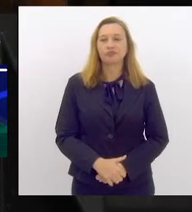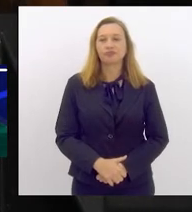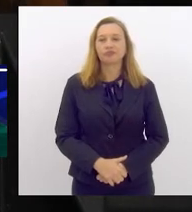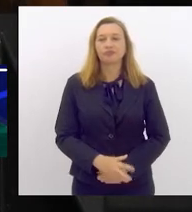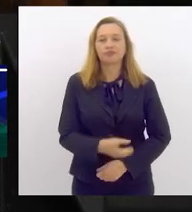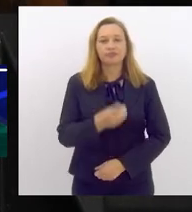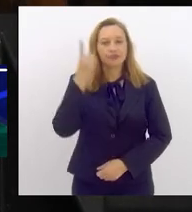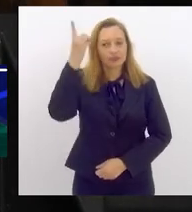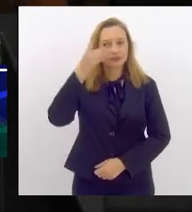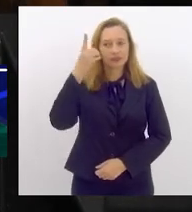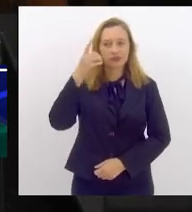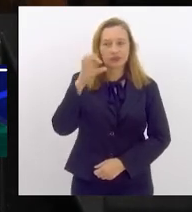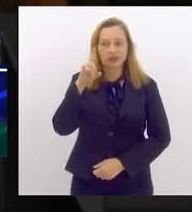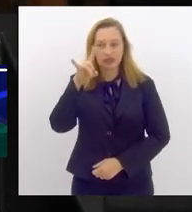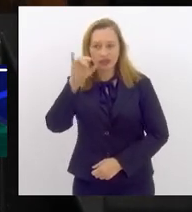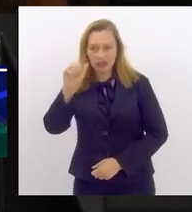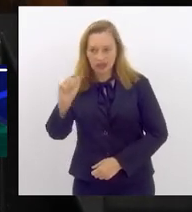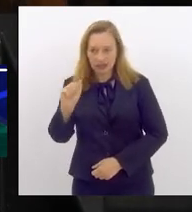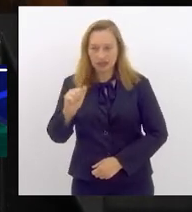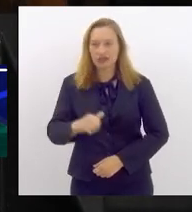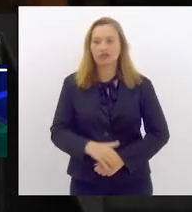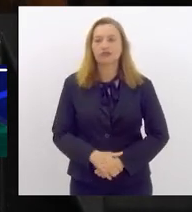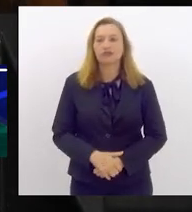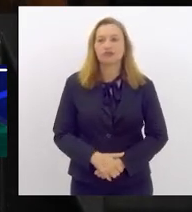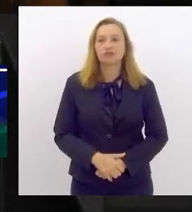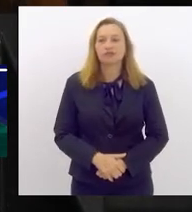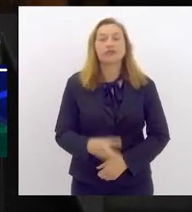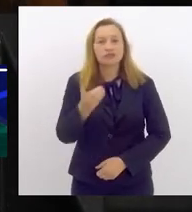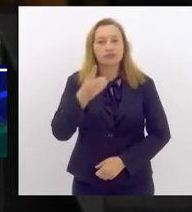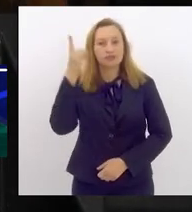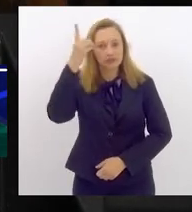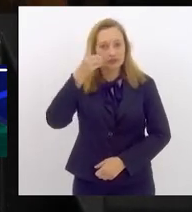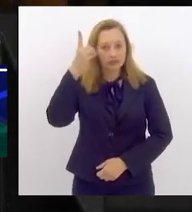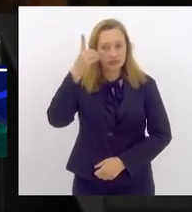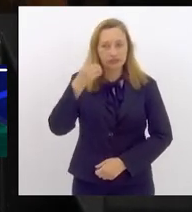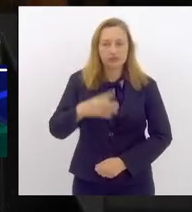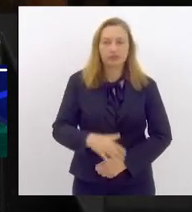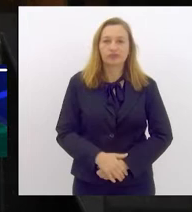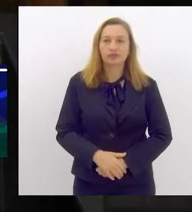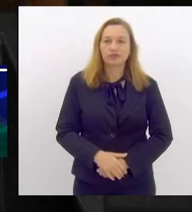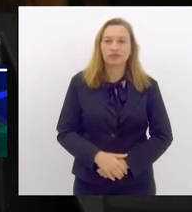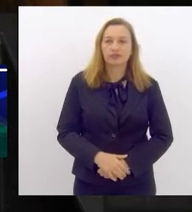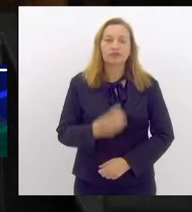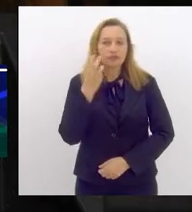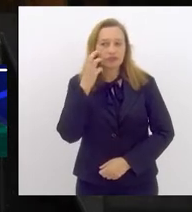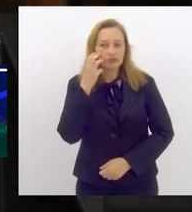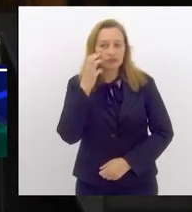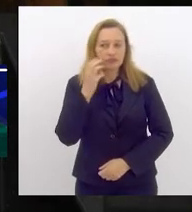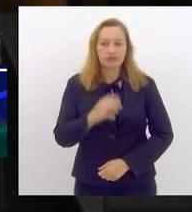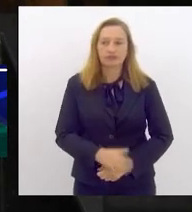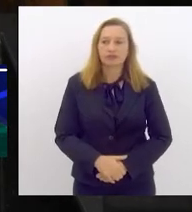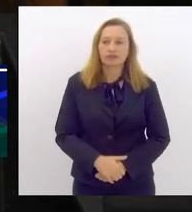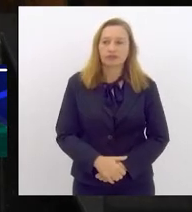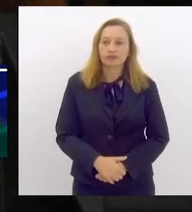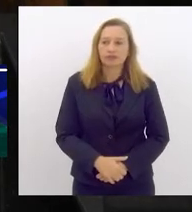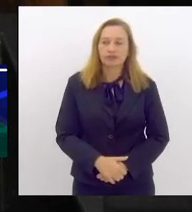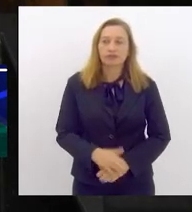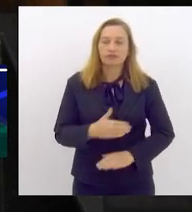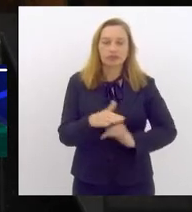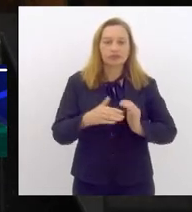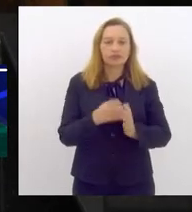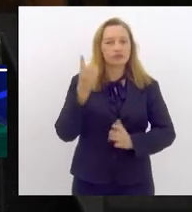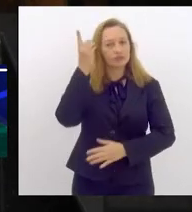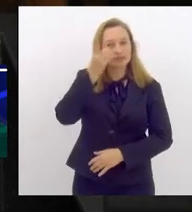deputada Célia Jordão senhor Deputado waldeck senhoras e